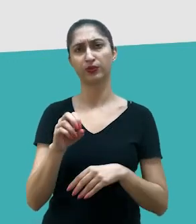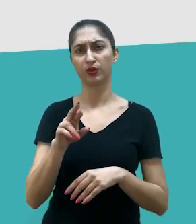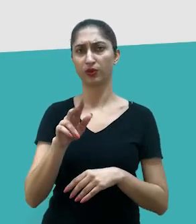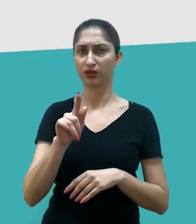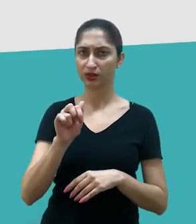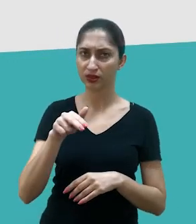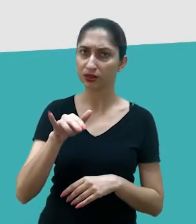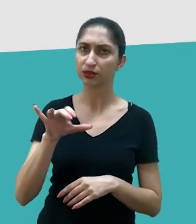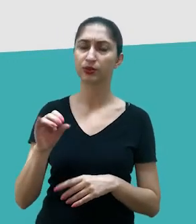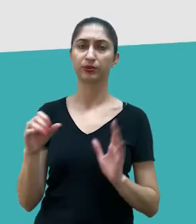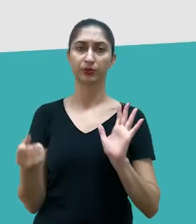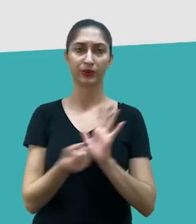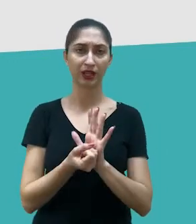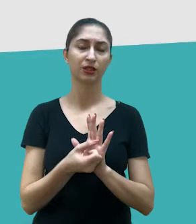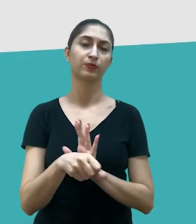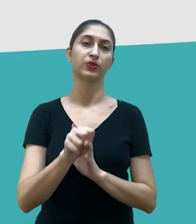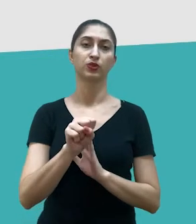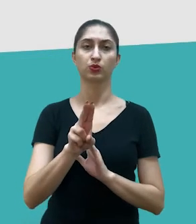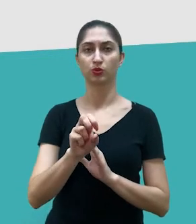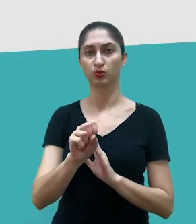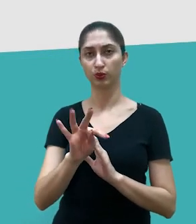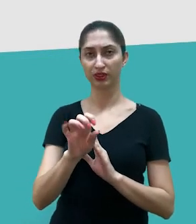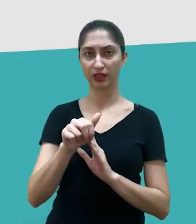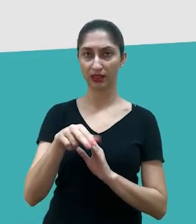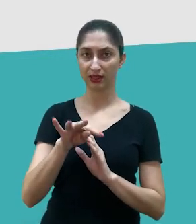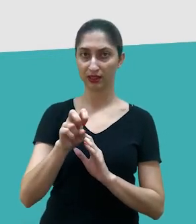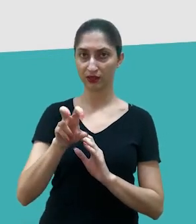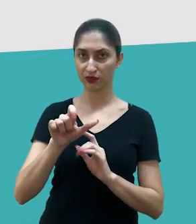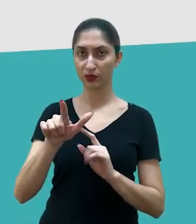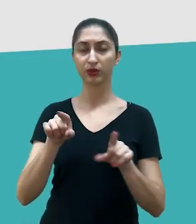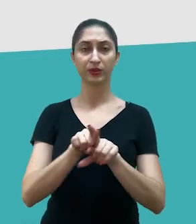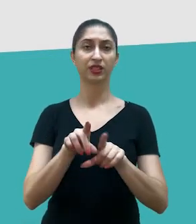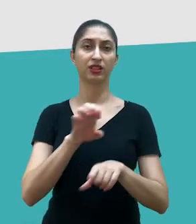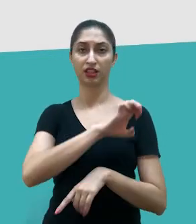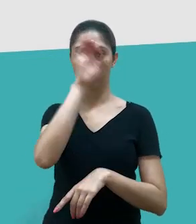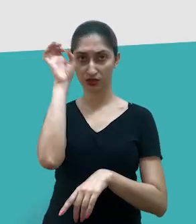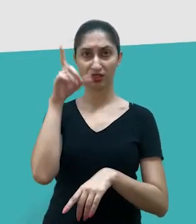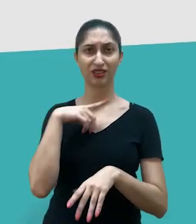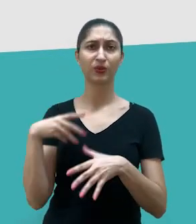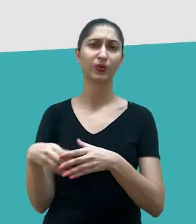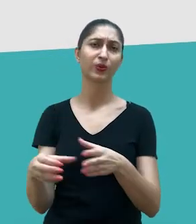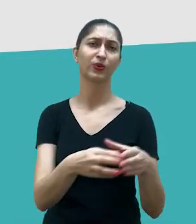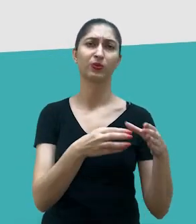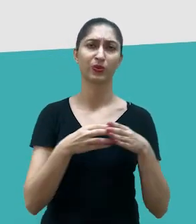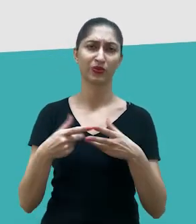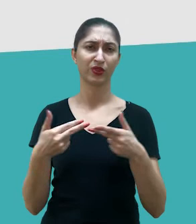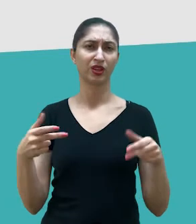mais sustentáveis, marcas mais éticas, né? E existem vários grupos